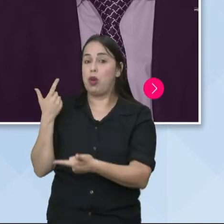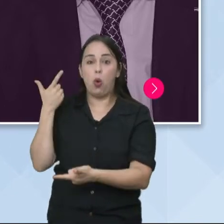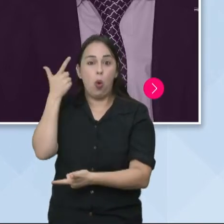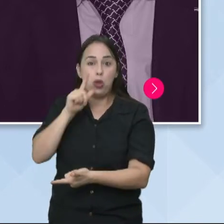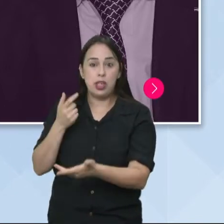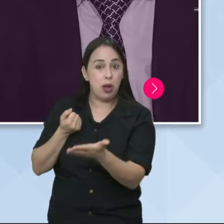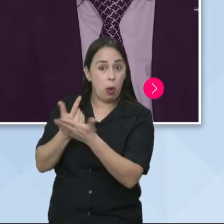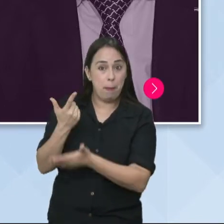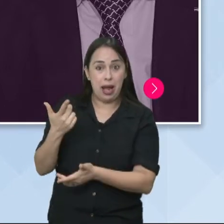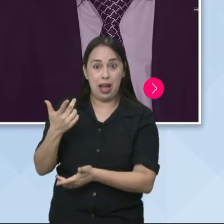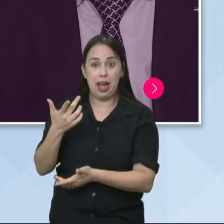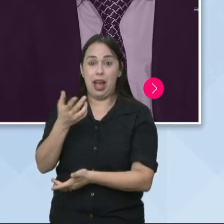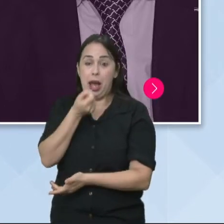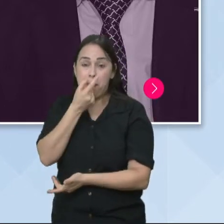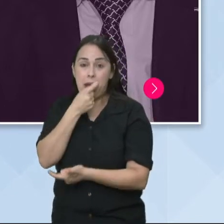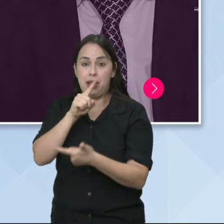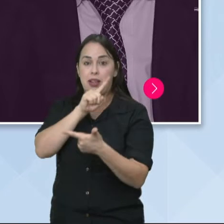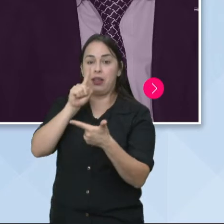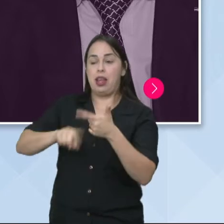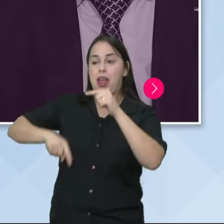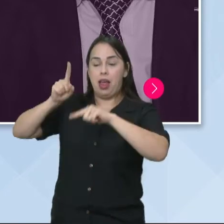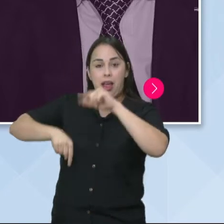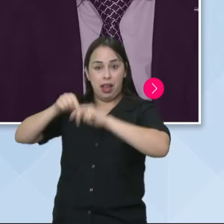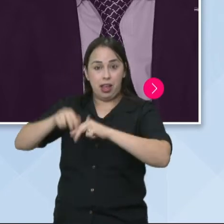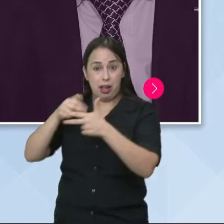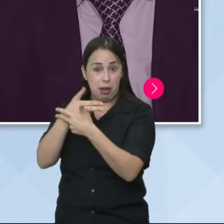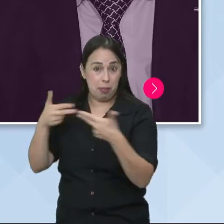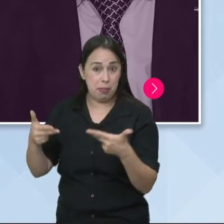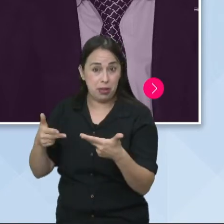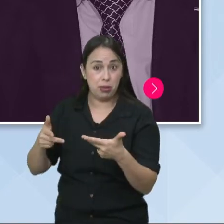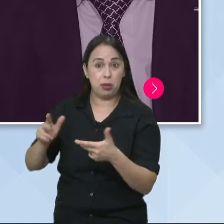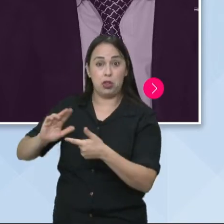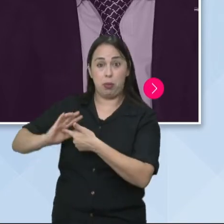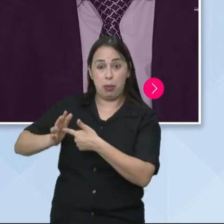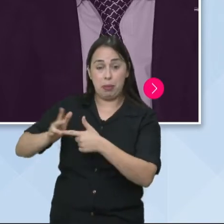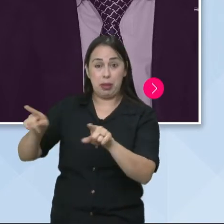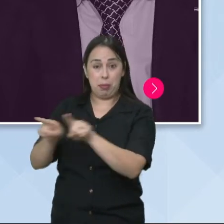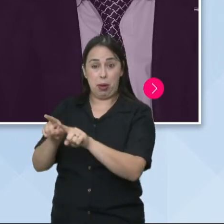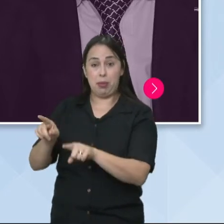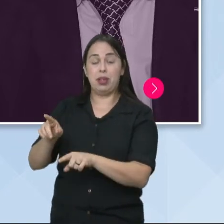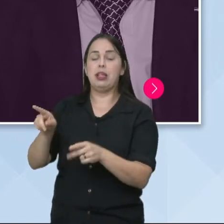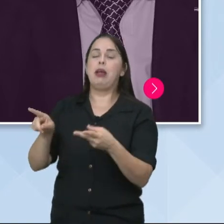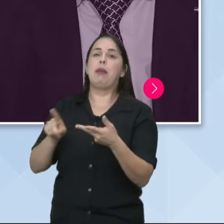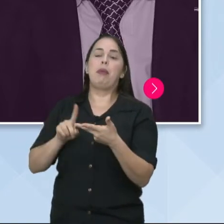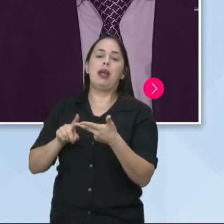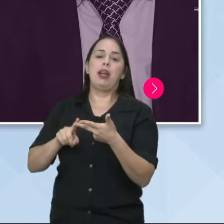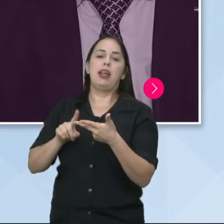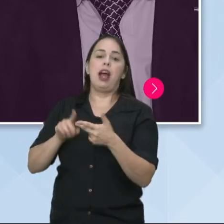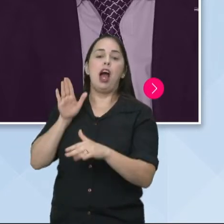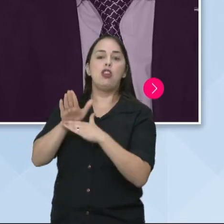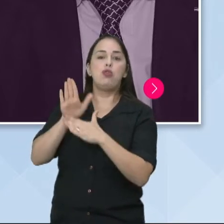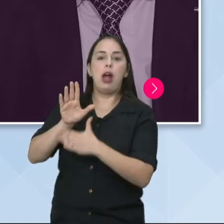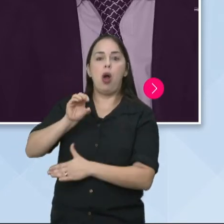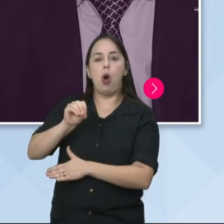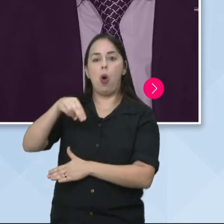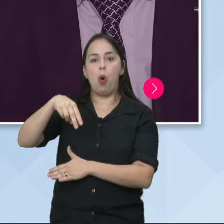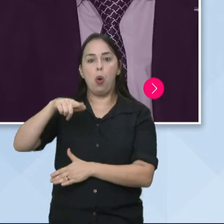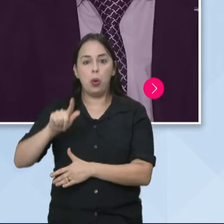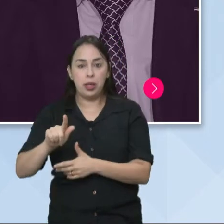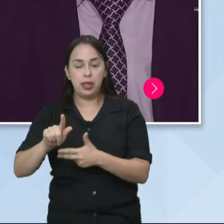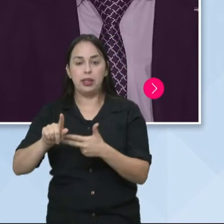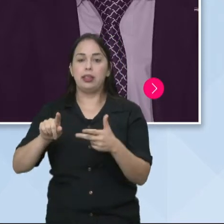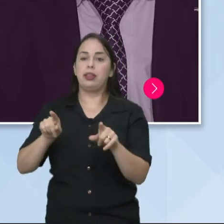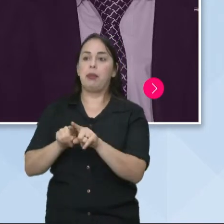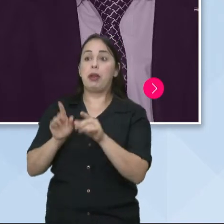remédio, equipamentos para os estados e municípios, entidades sem fins lucrativos voltadas a